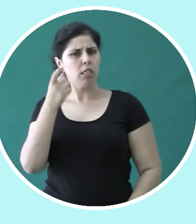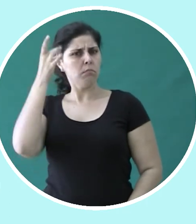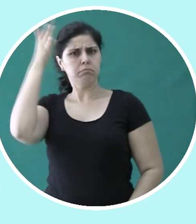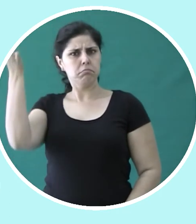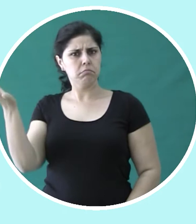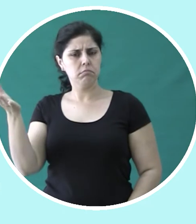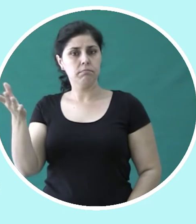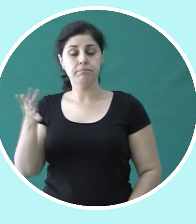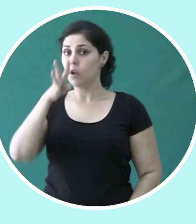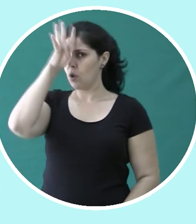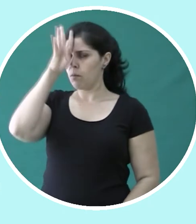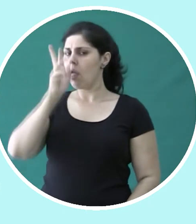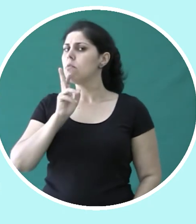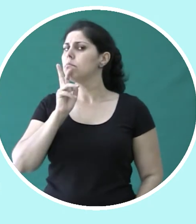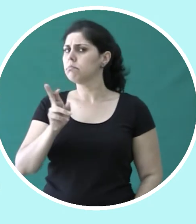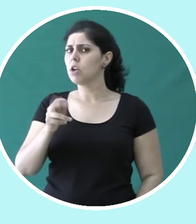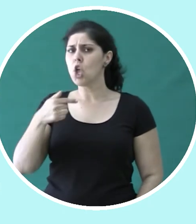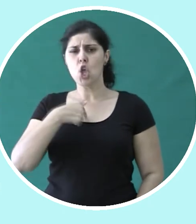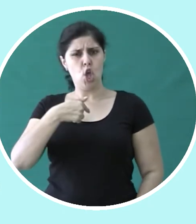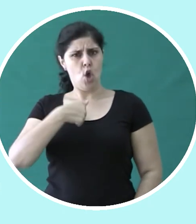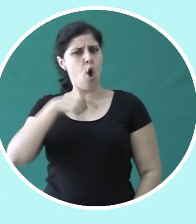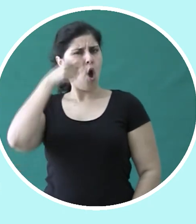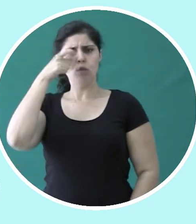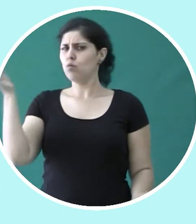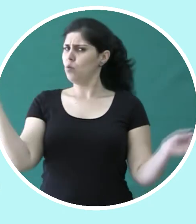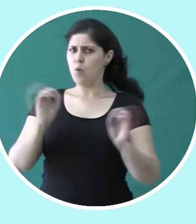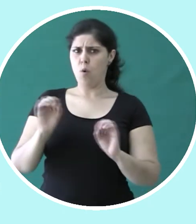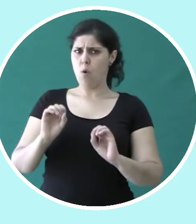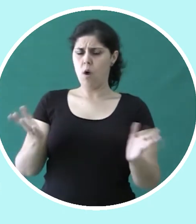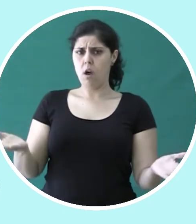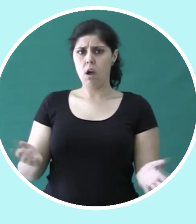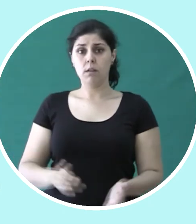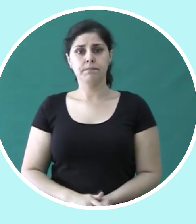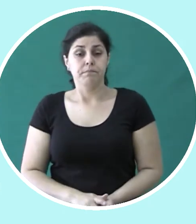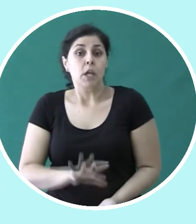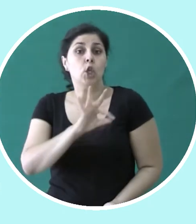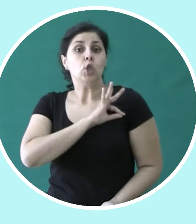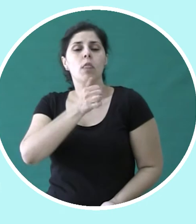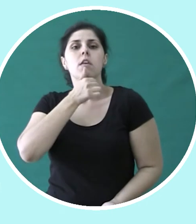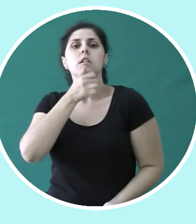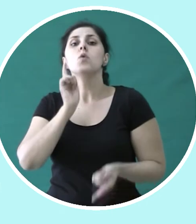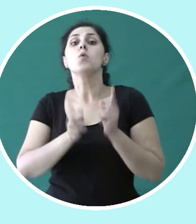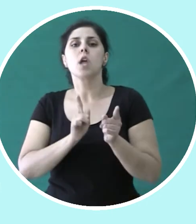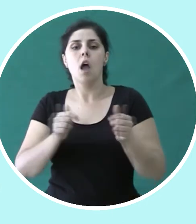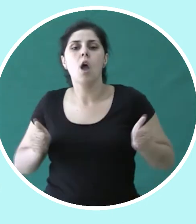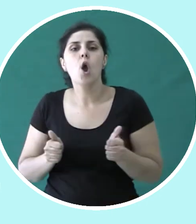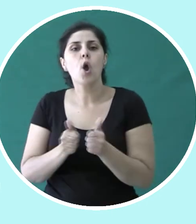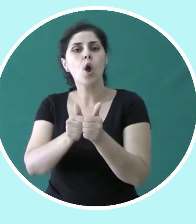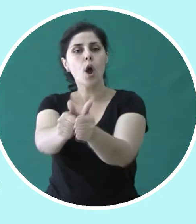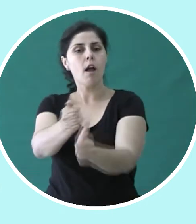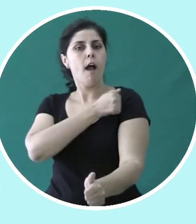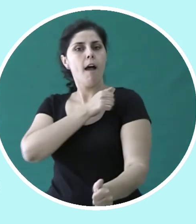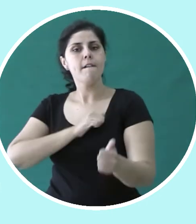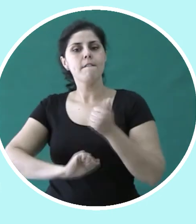ter-se esquecido dos óculos. Leopoldo respondeu dizendo que não usava óculos. Então, o senhor